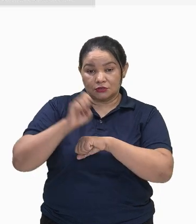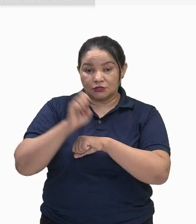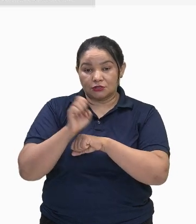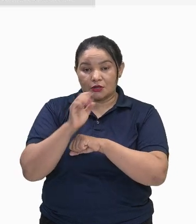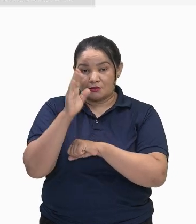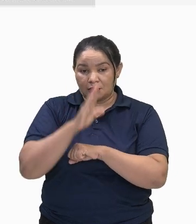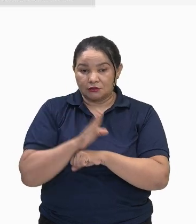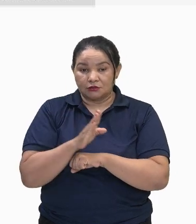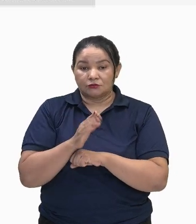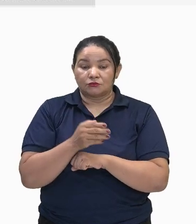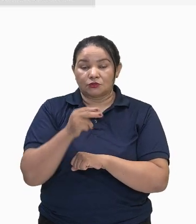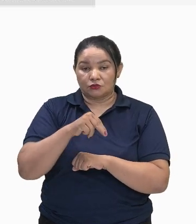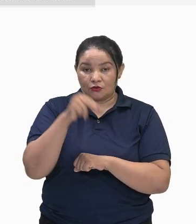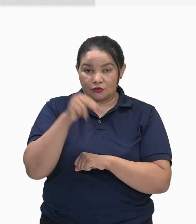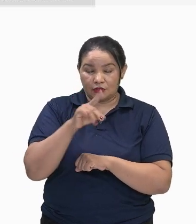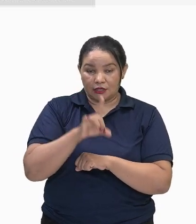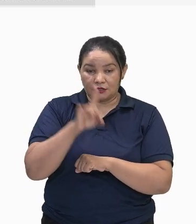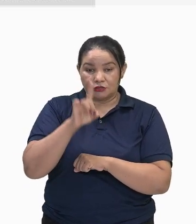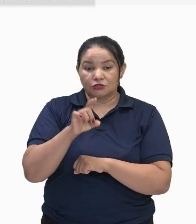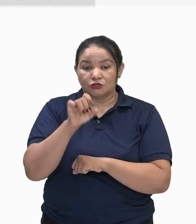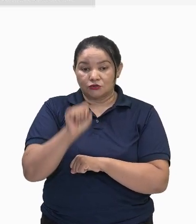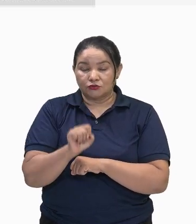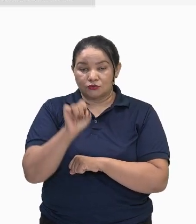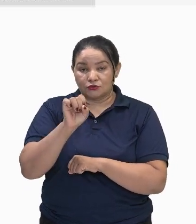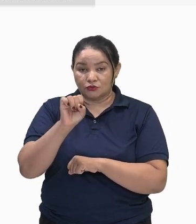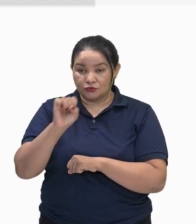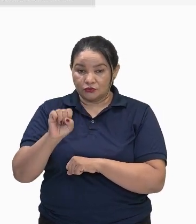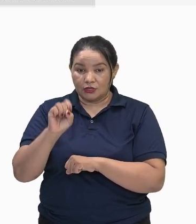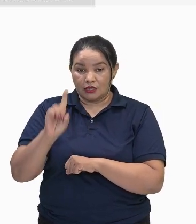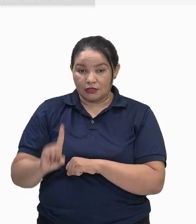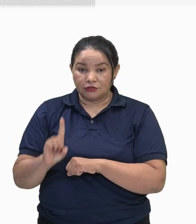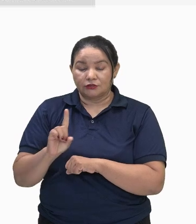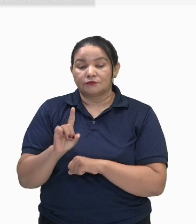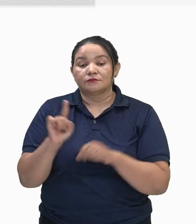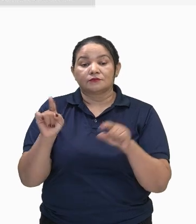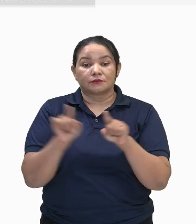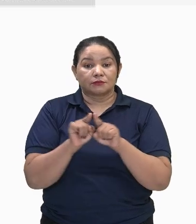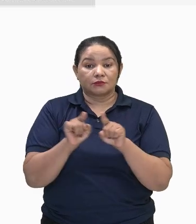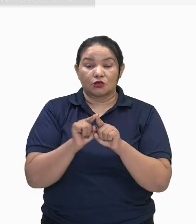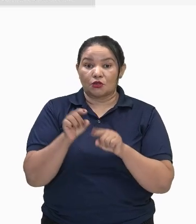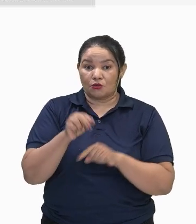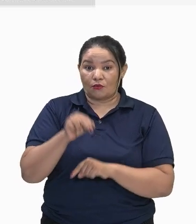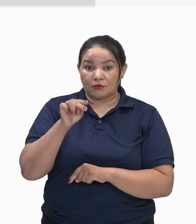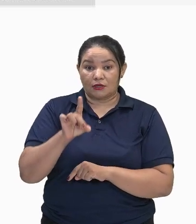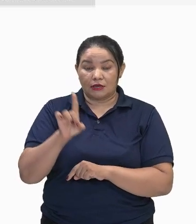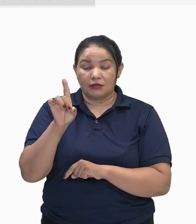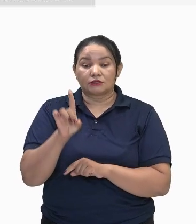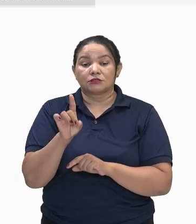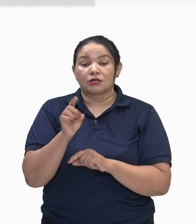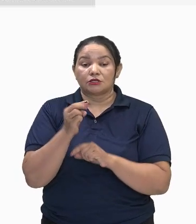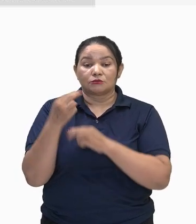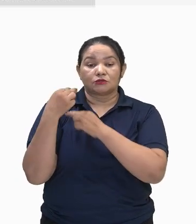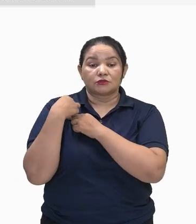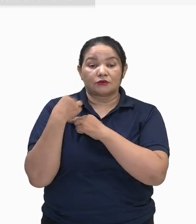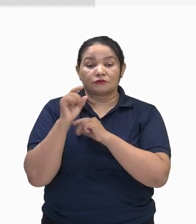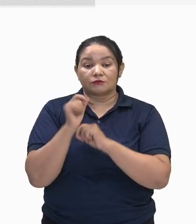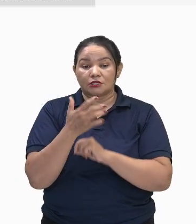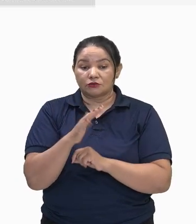regiões Nordeste, Sul e Sudeste. A região Nordeste é responsável por pouco mais